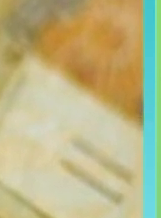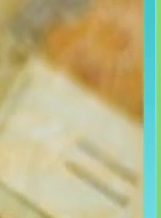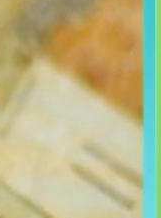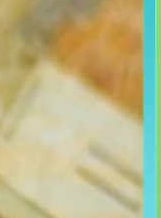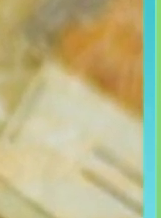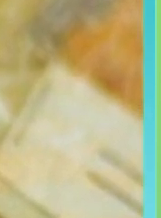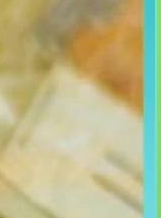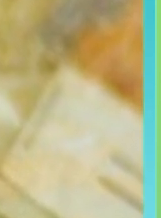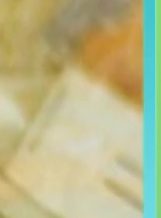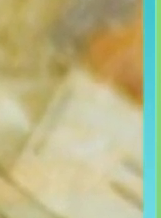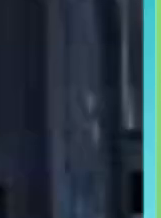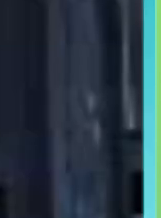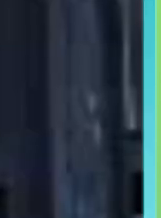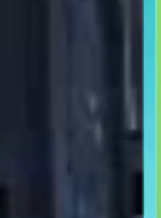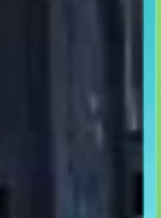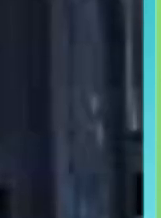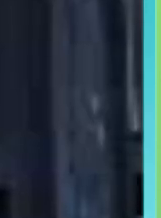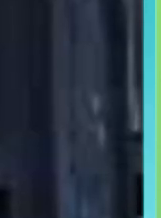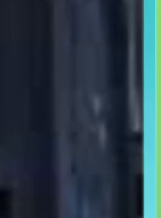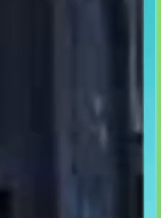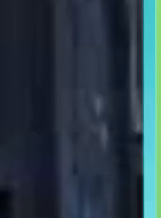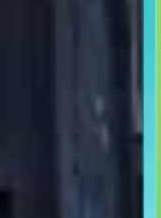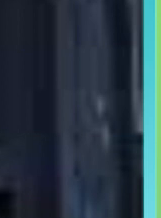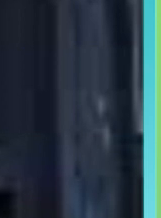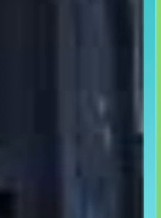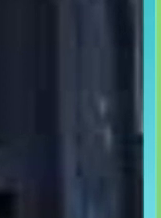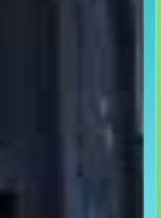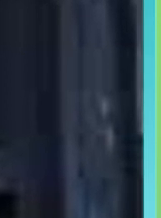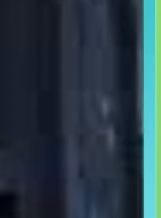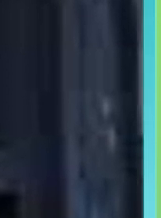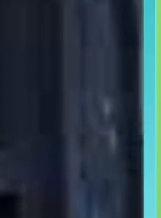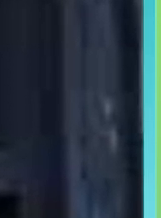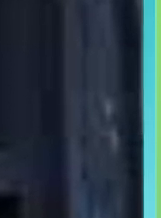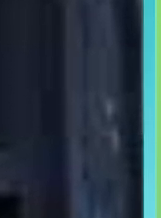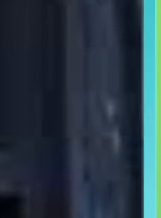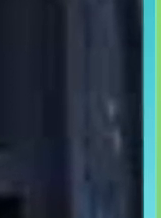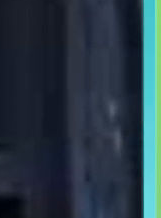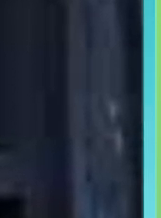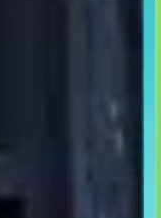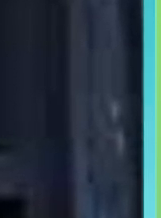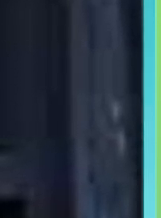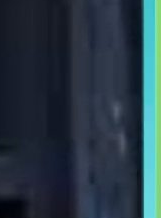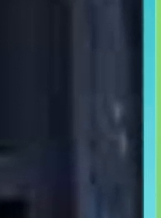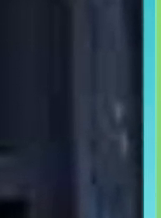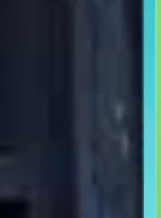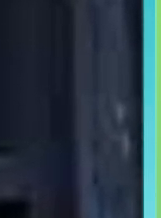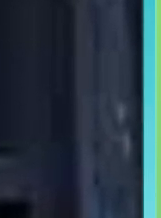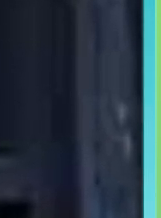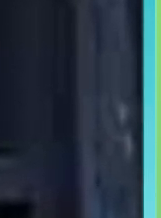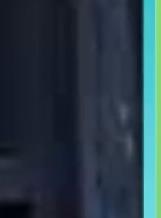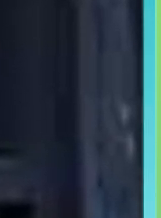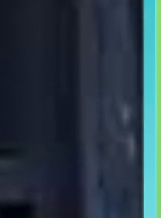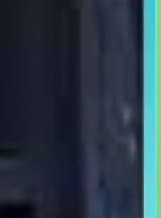aposentados vão receber em 2002 ou não e finalmente o principal o governo aprova ou não aprova o projeto